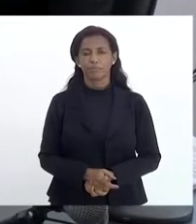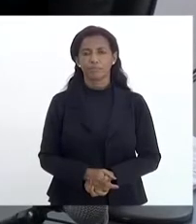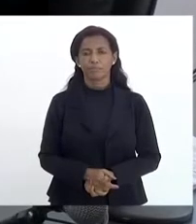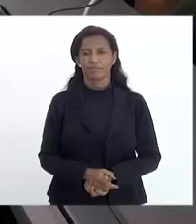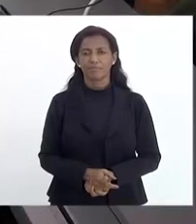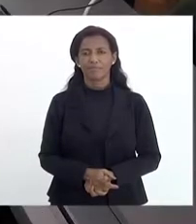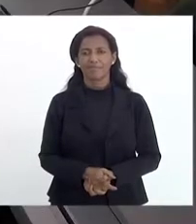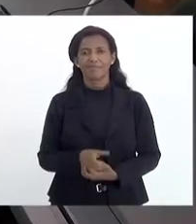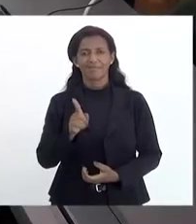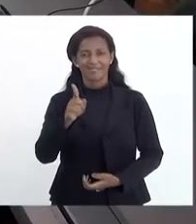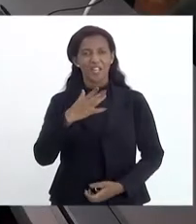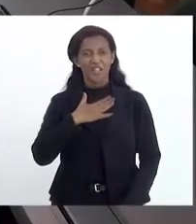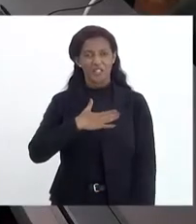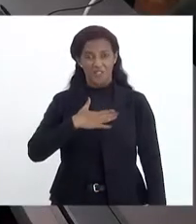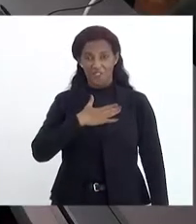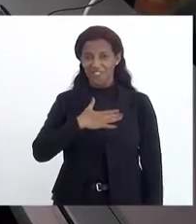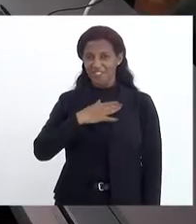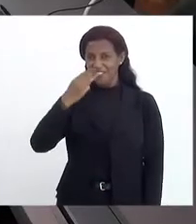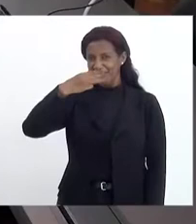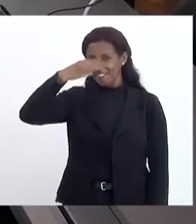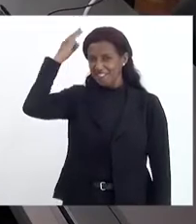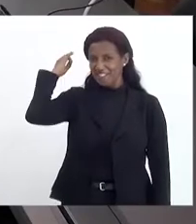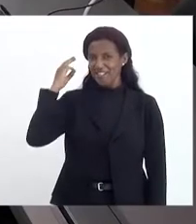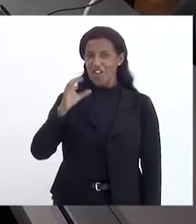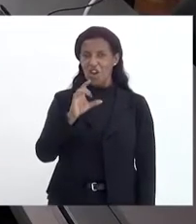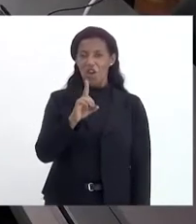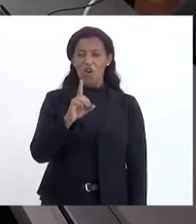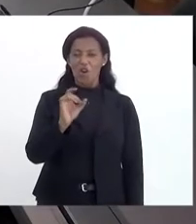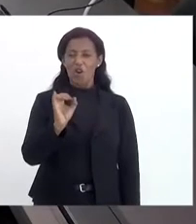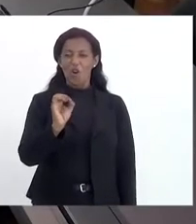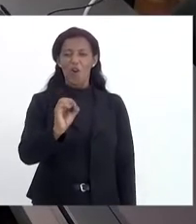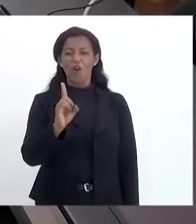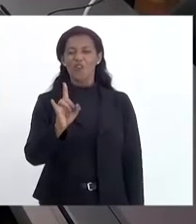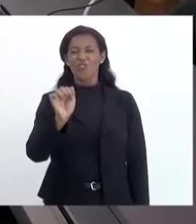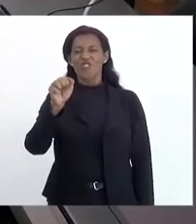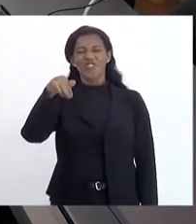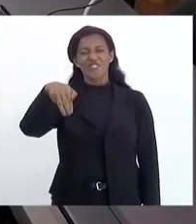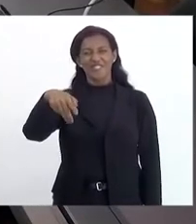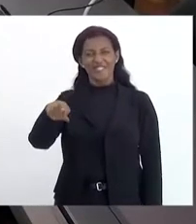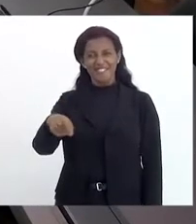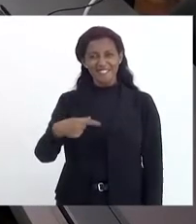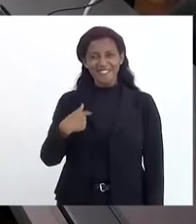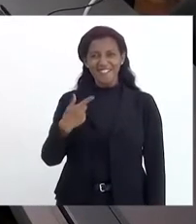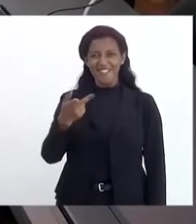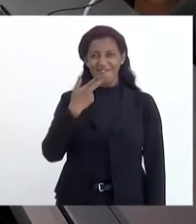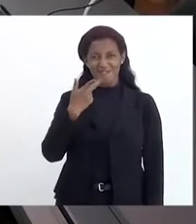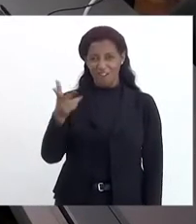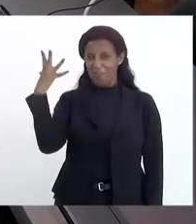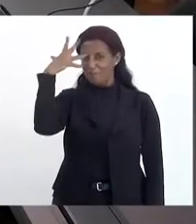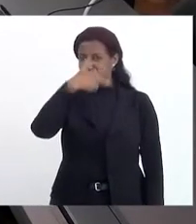Eu gostei do deputado Márcio Pacheco, que tirou Odin do bolso do colete. É que eu ouvi hoje um amigo falando.